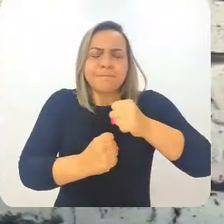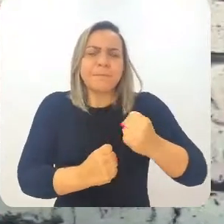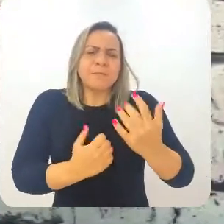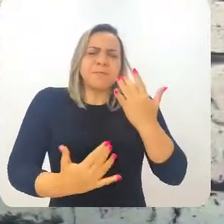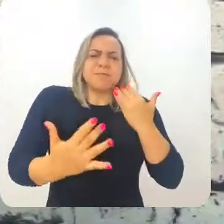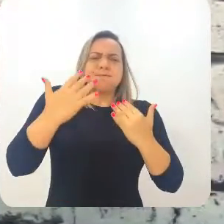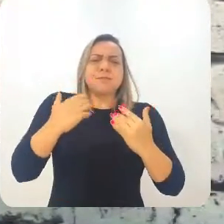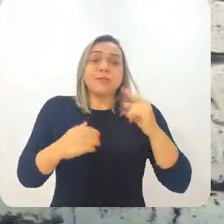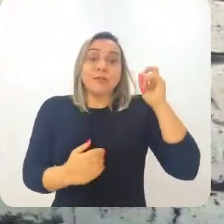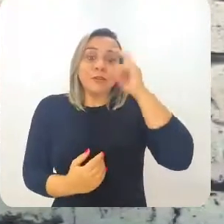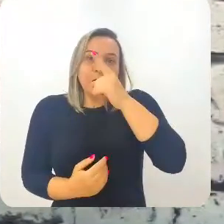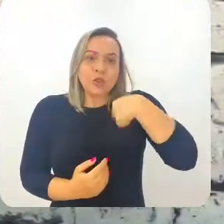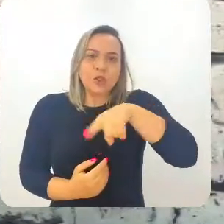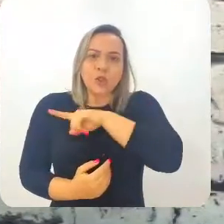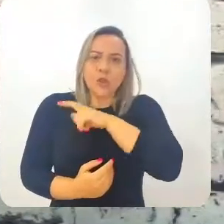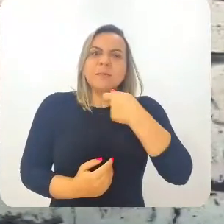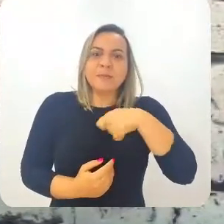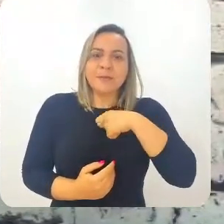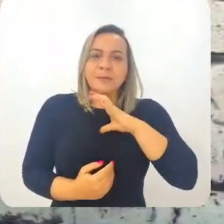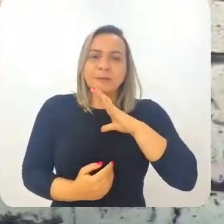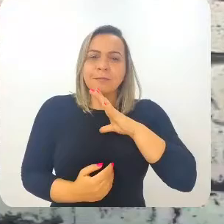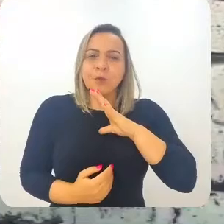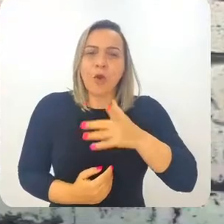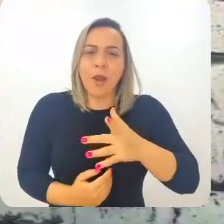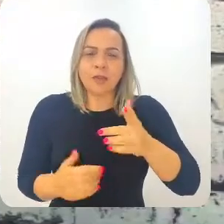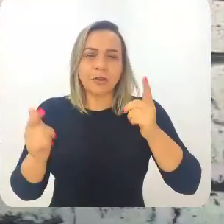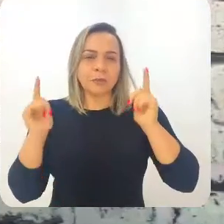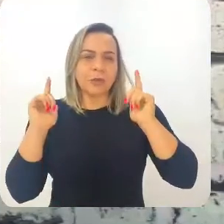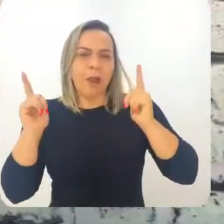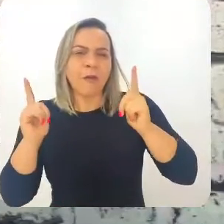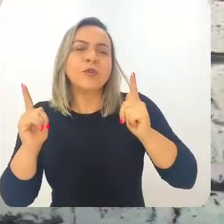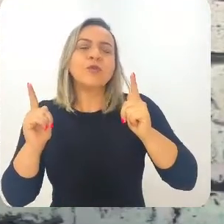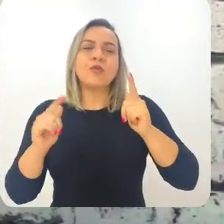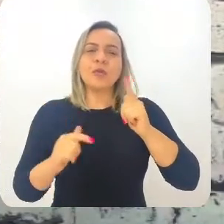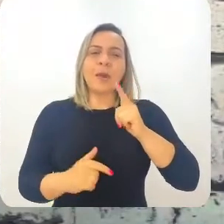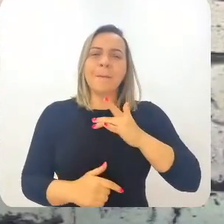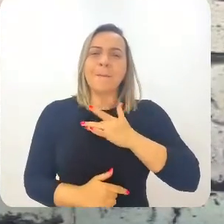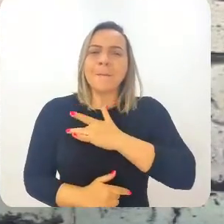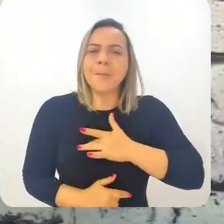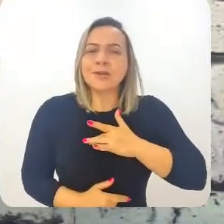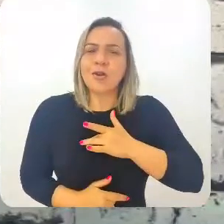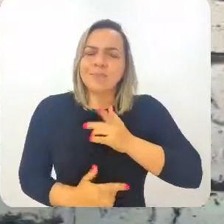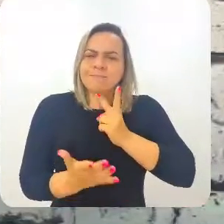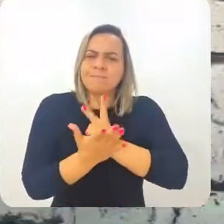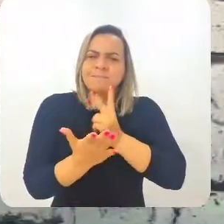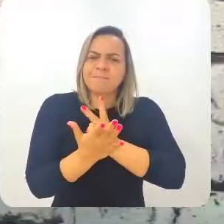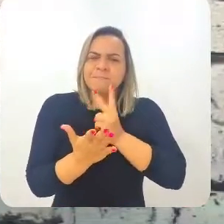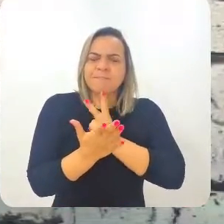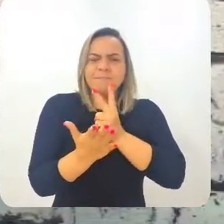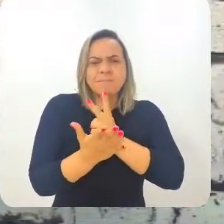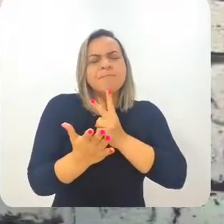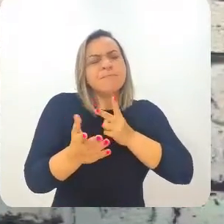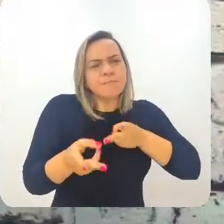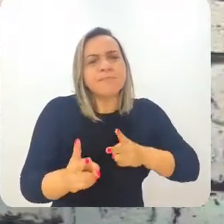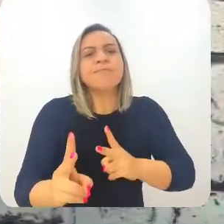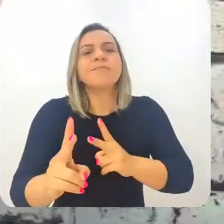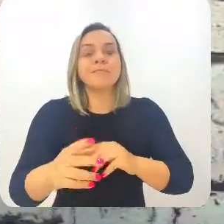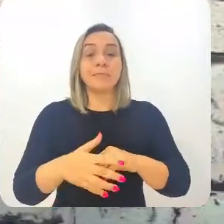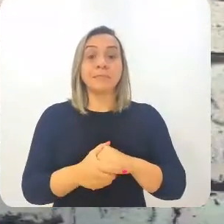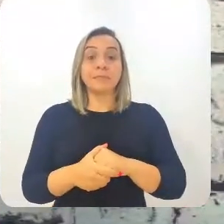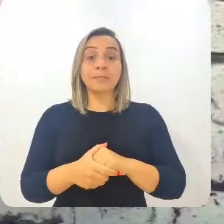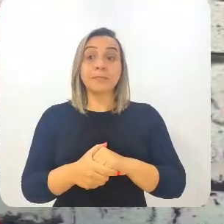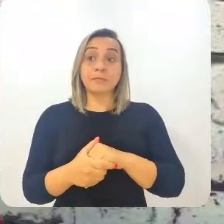são espírito de aventura, coragem, perseverança e paixão. E essas palavras também